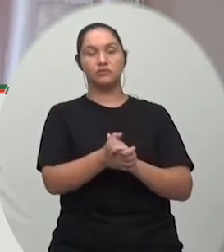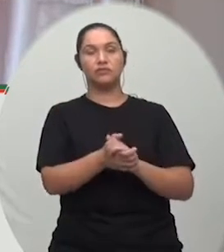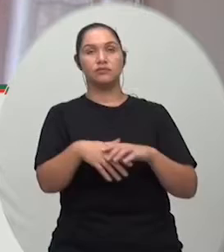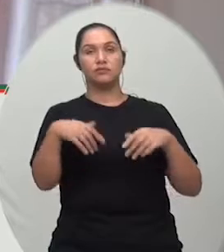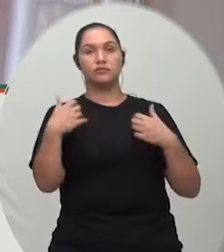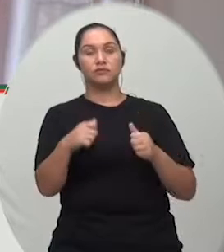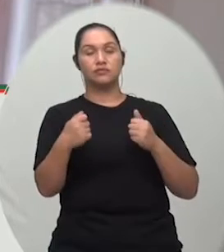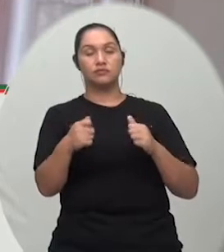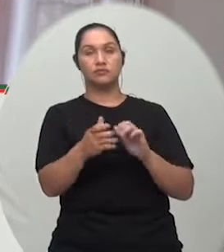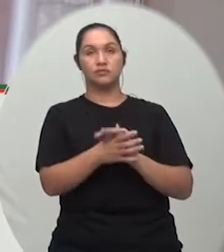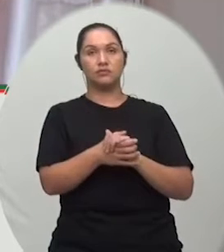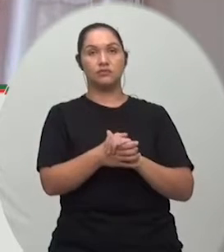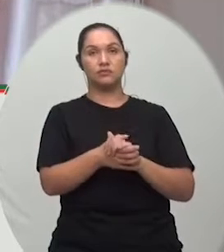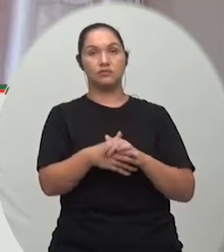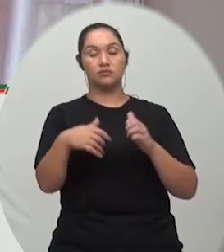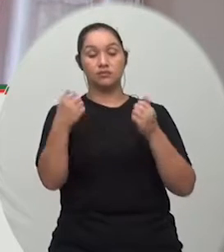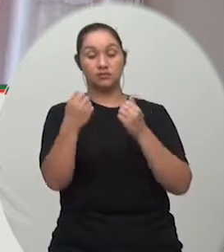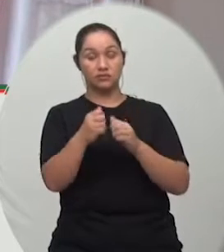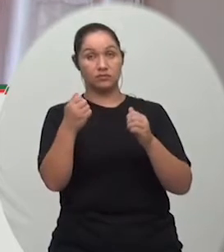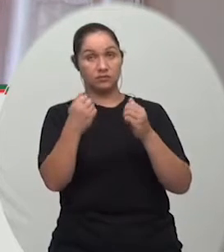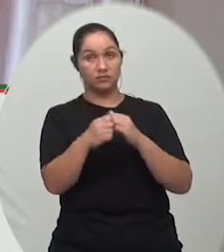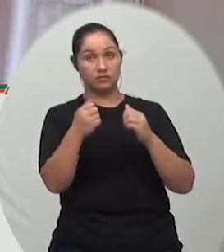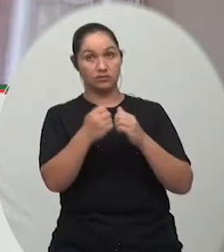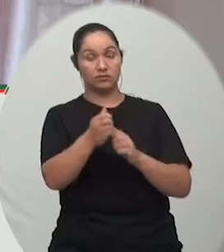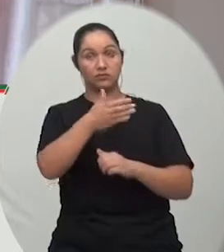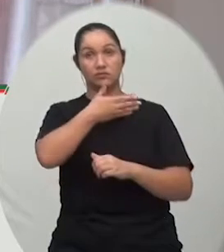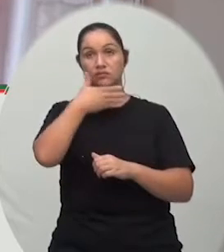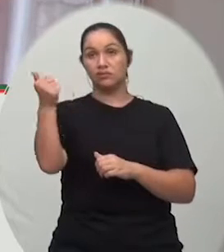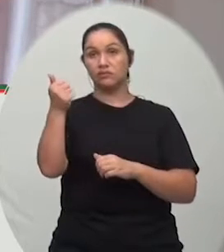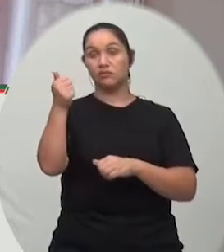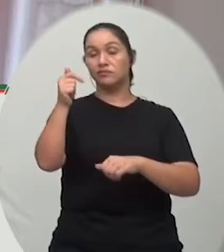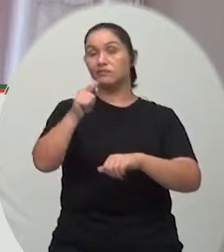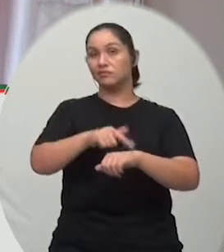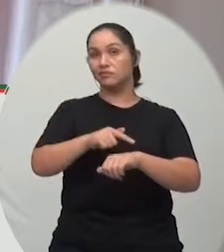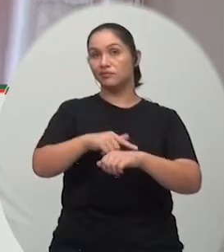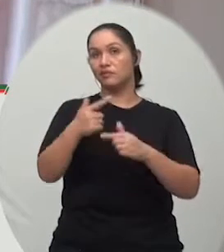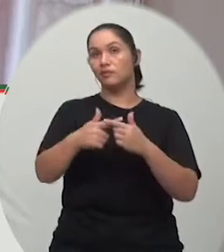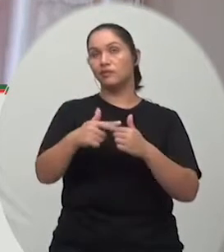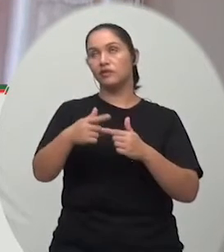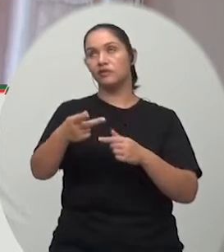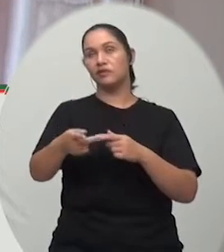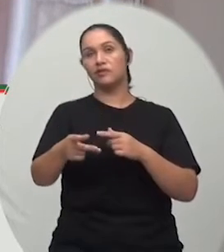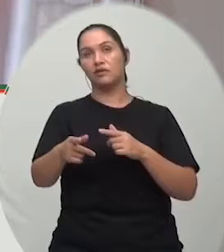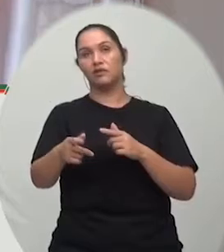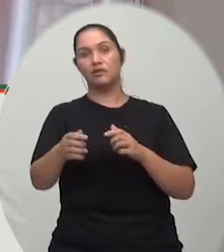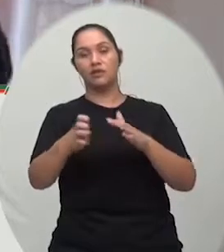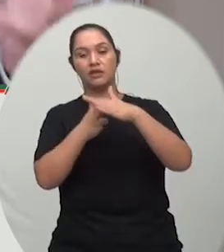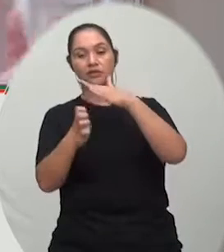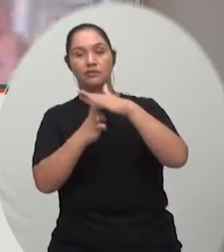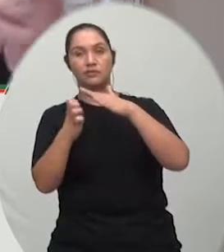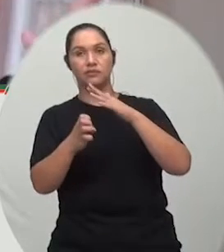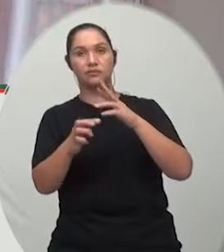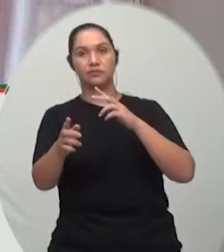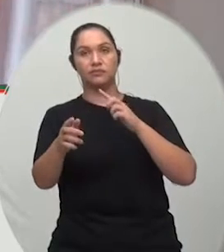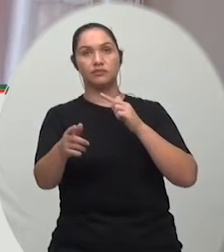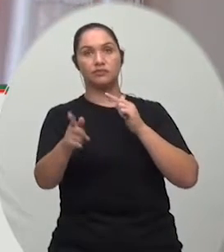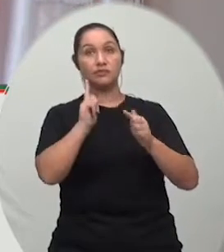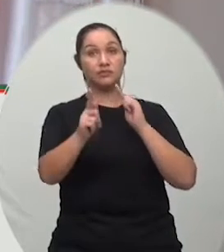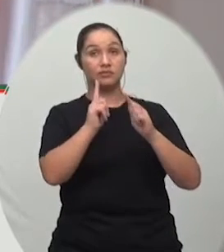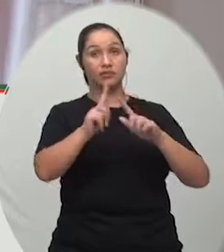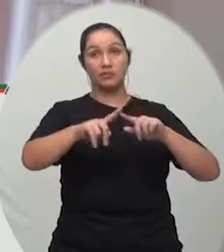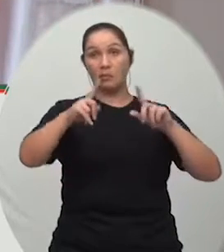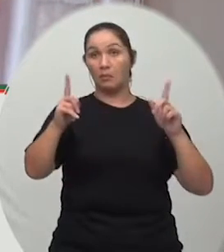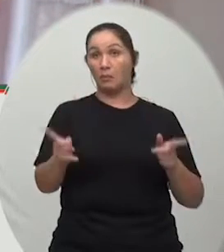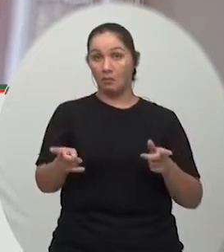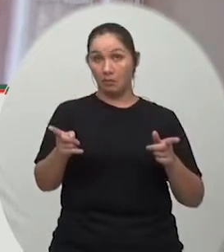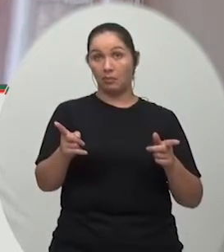otimizar esses ônibus. A gente reclama muito que as empresas, né, reclamam que pá, porque dá muito gasto, mas às vezes